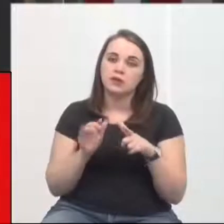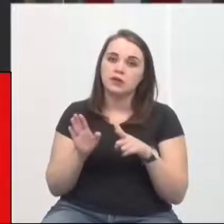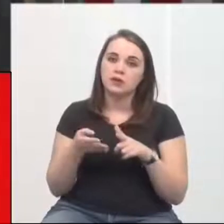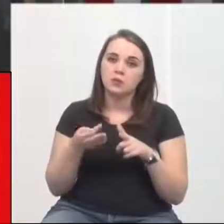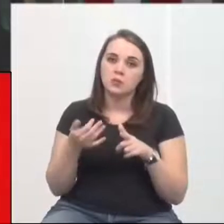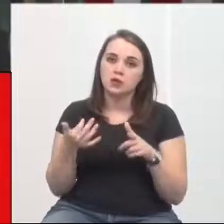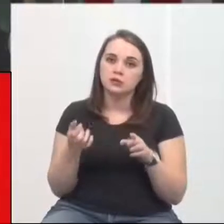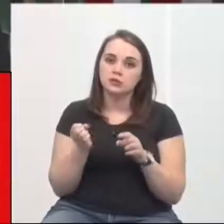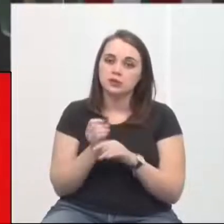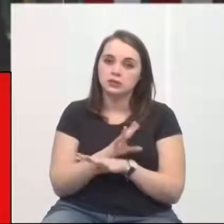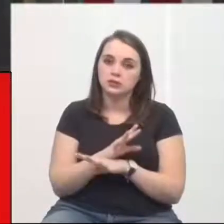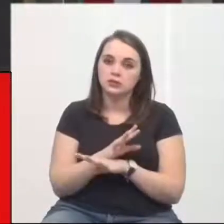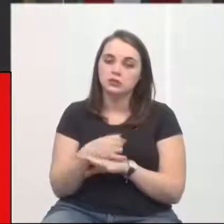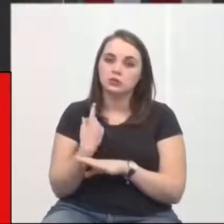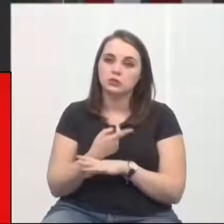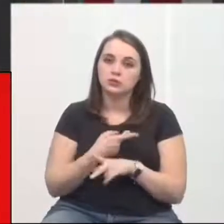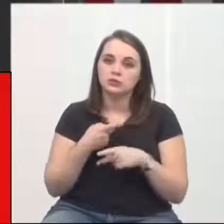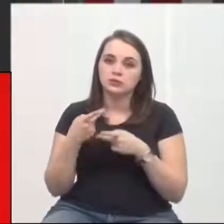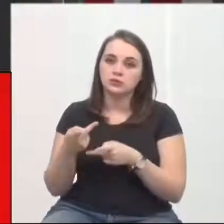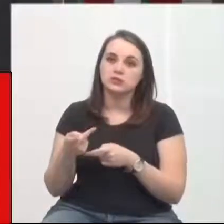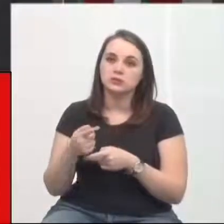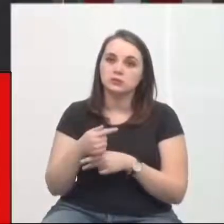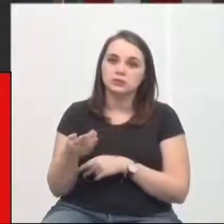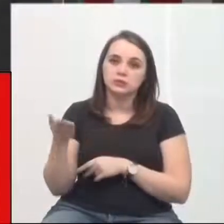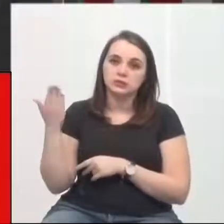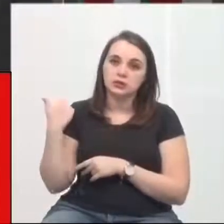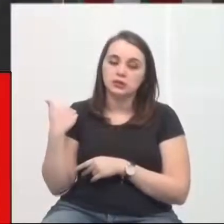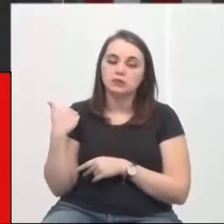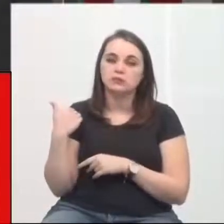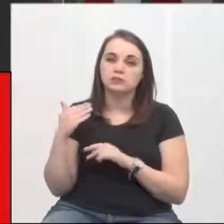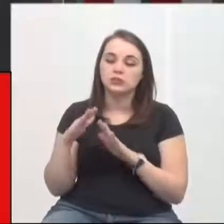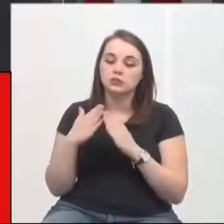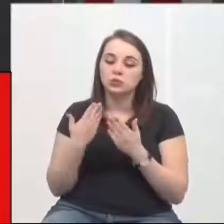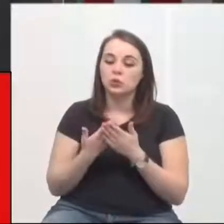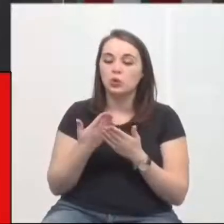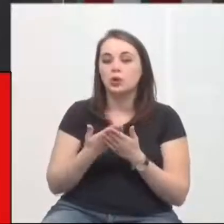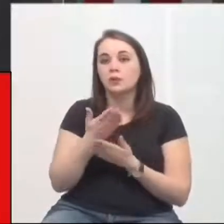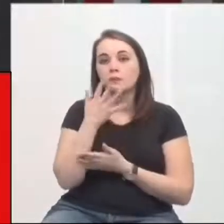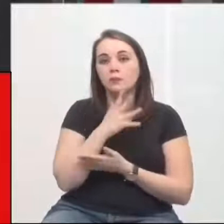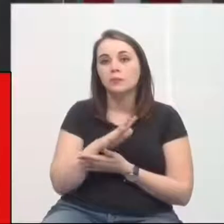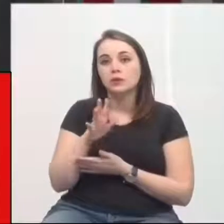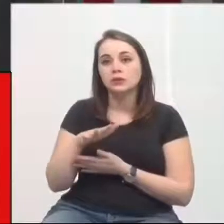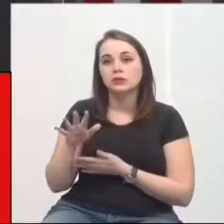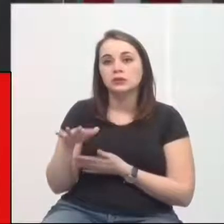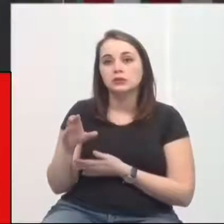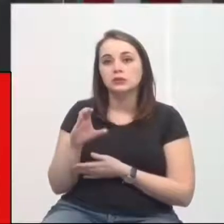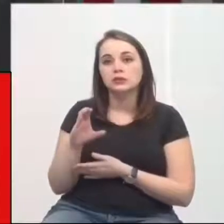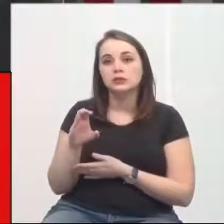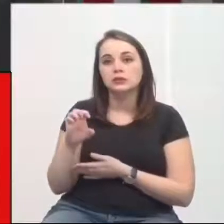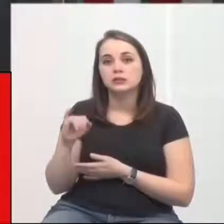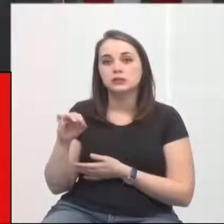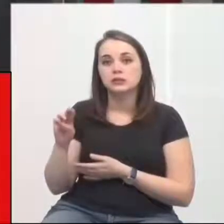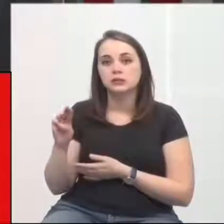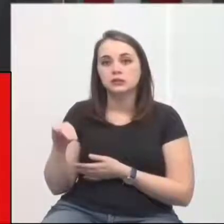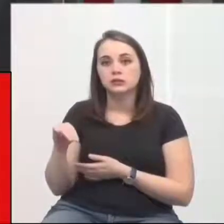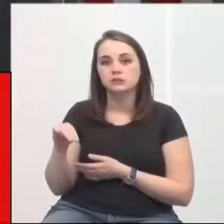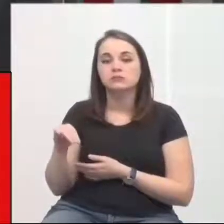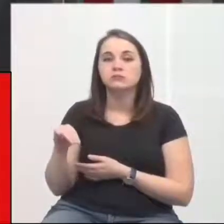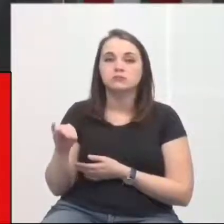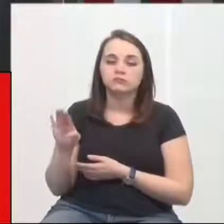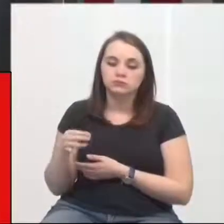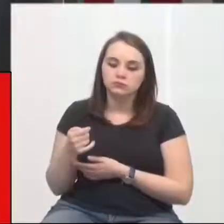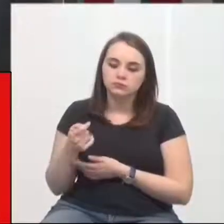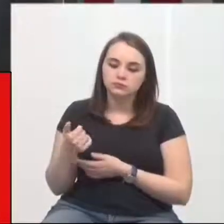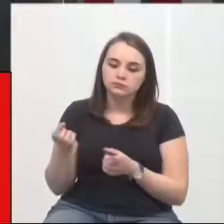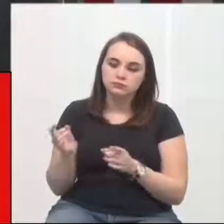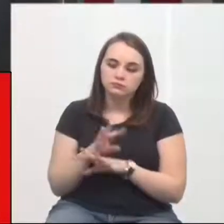acabamento, inclusive tivemos ali visitando outro dia, a creche, né? O CEIM, que está sendo construído, já está em fase de